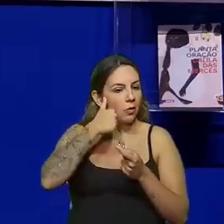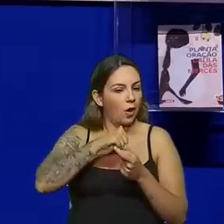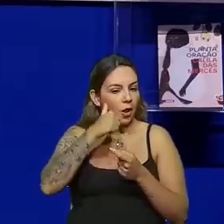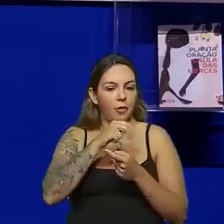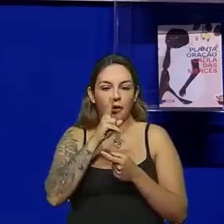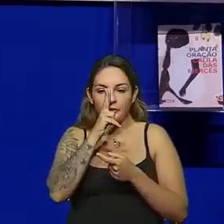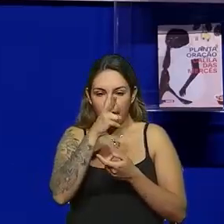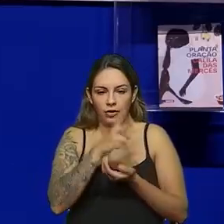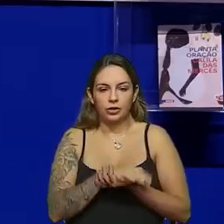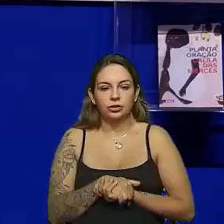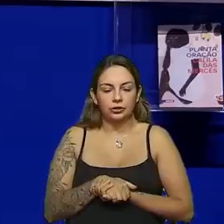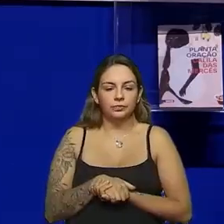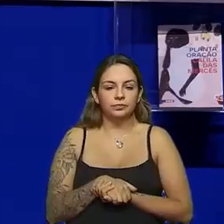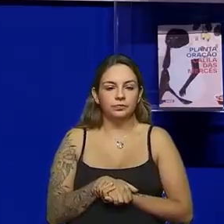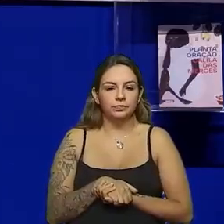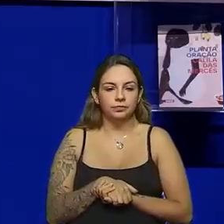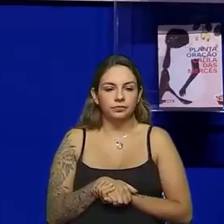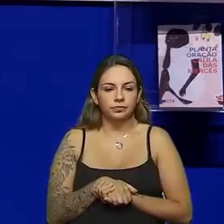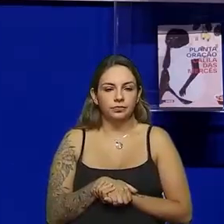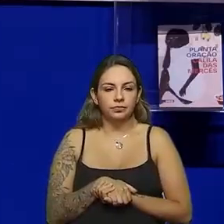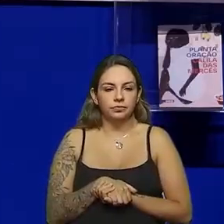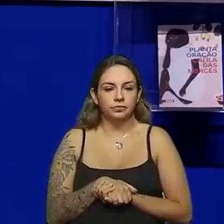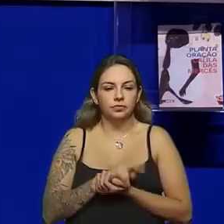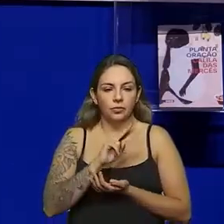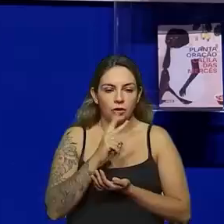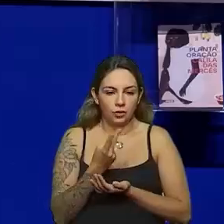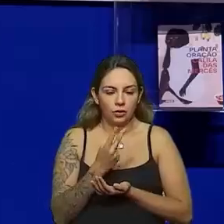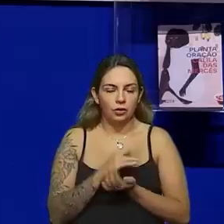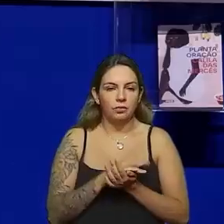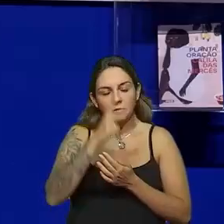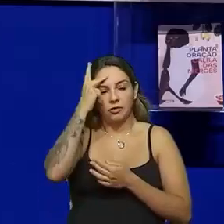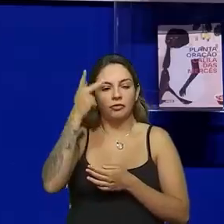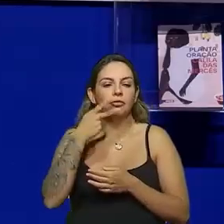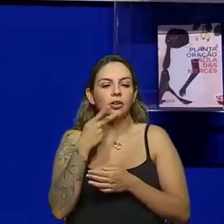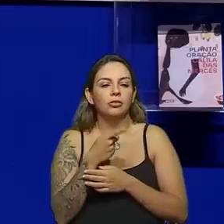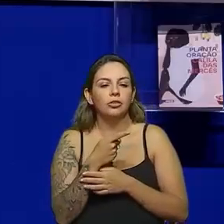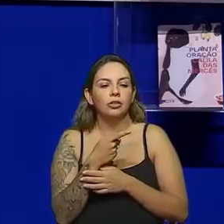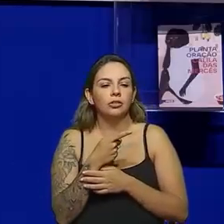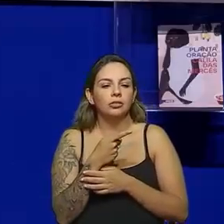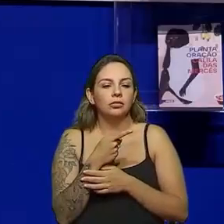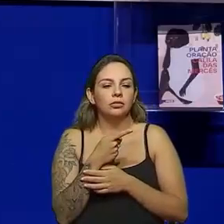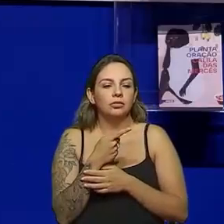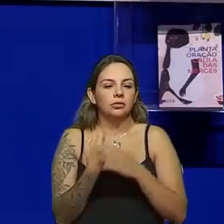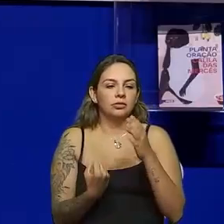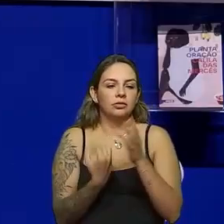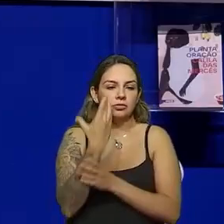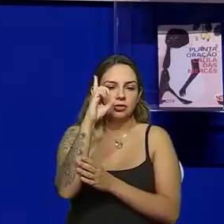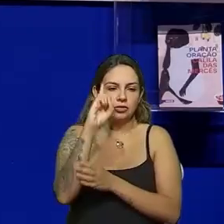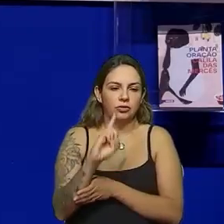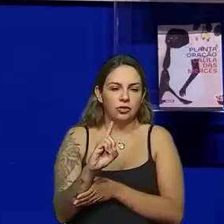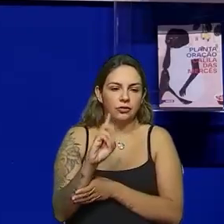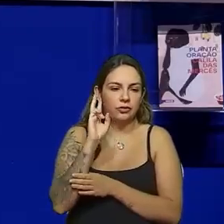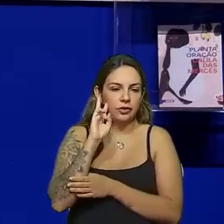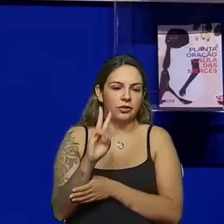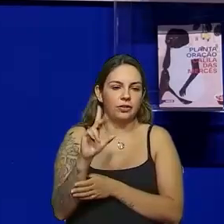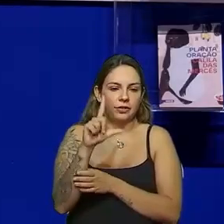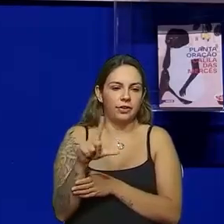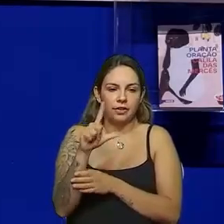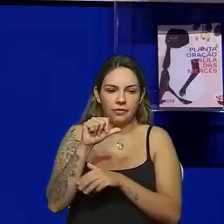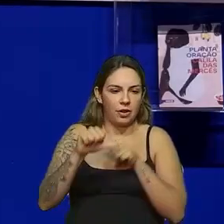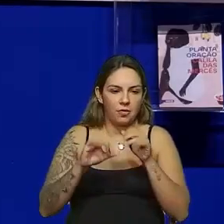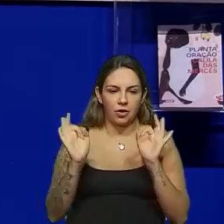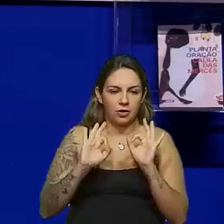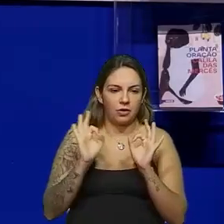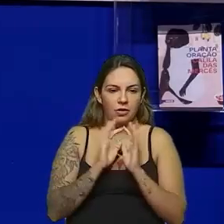femininas muito fortes esse livro, né? Esse é o truque. As pessoas dizem: mas Scott, se tu for relançar o direito, o ano que eu vi de literatura, tu não vai